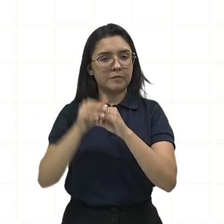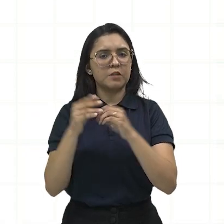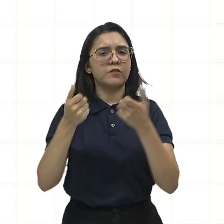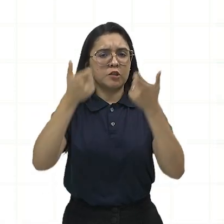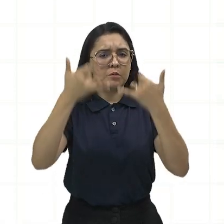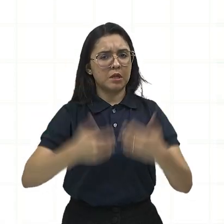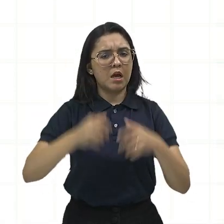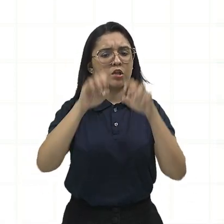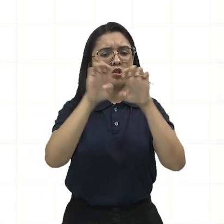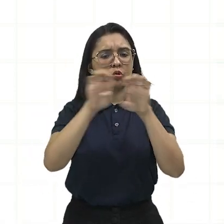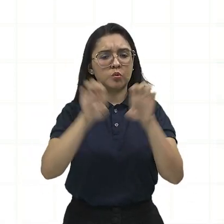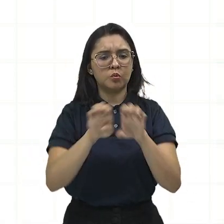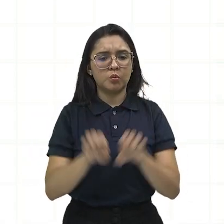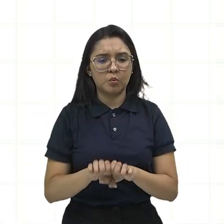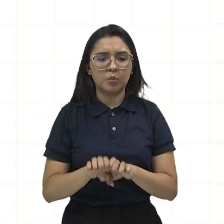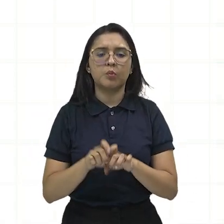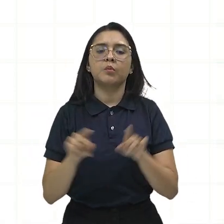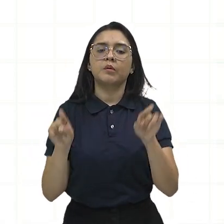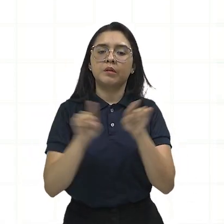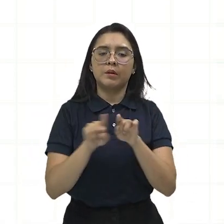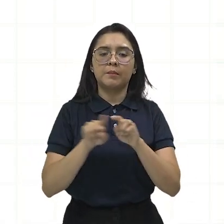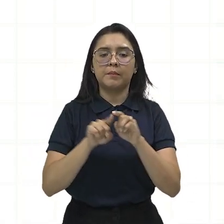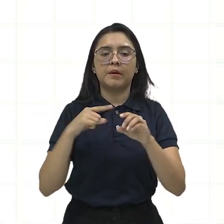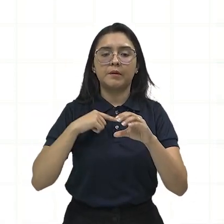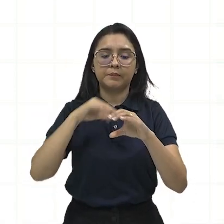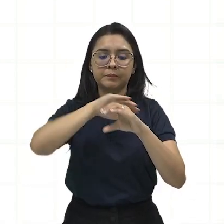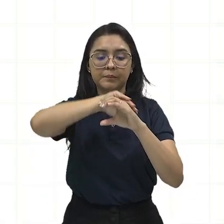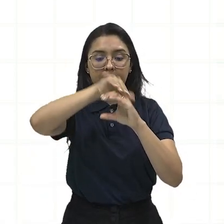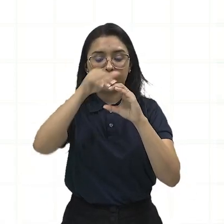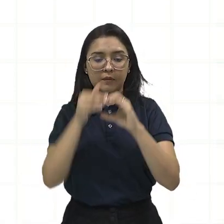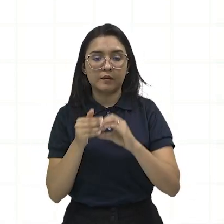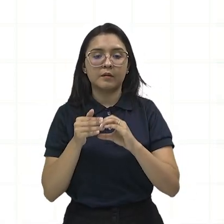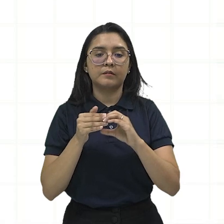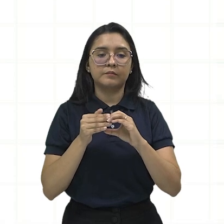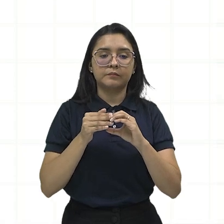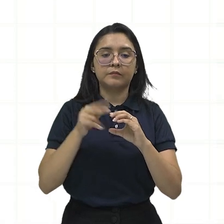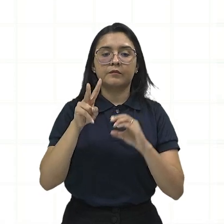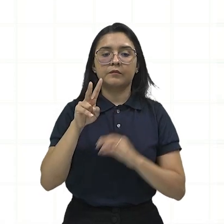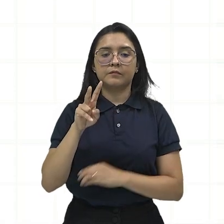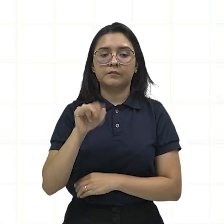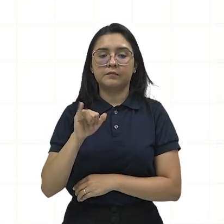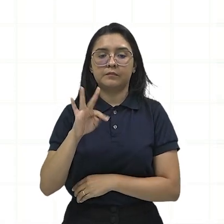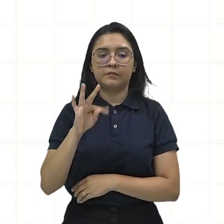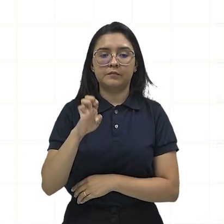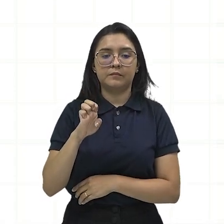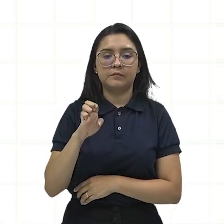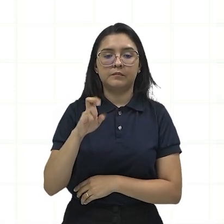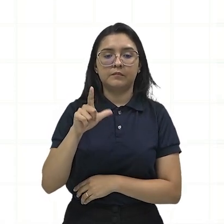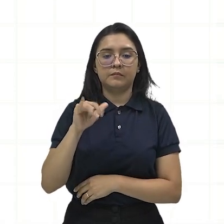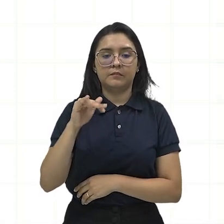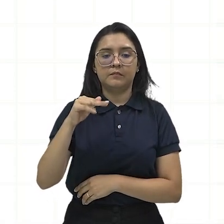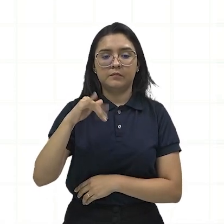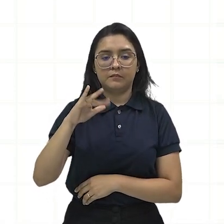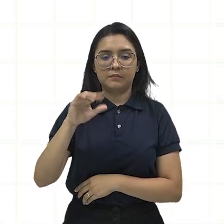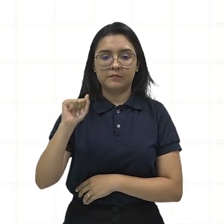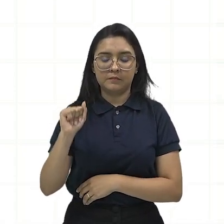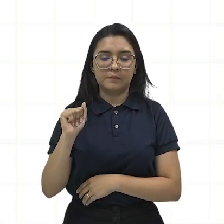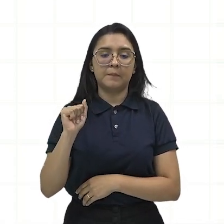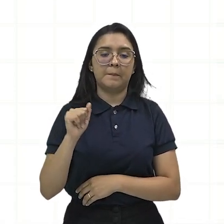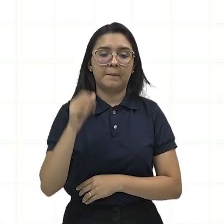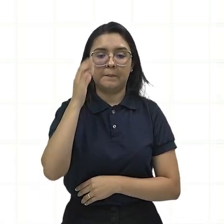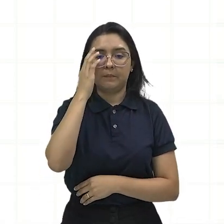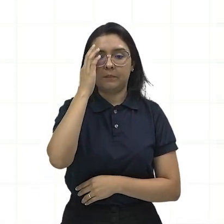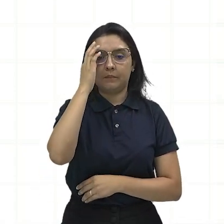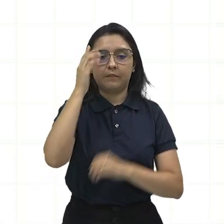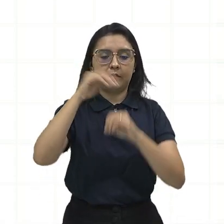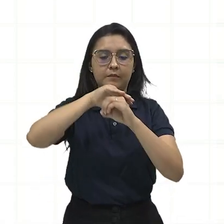estruturas. O espaço perivitelínico, a membrana vitelínica, tá? Tá circundando